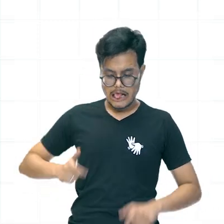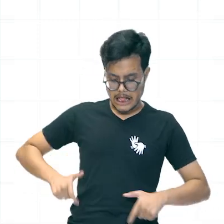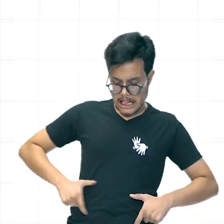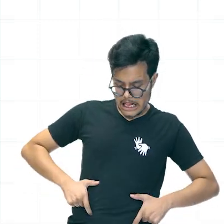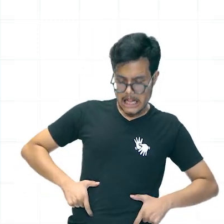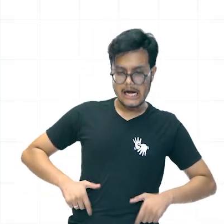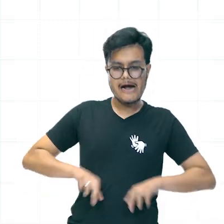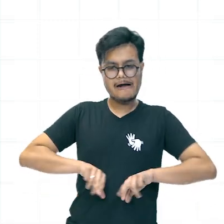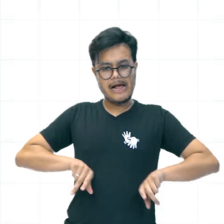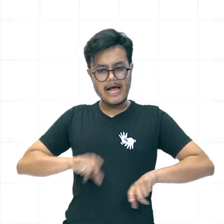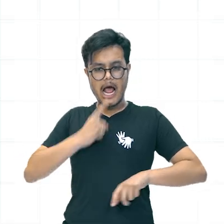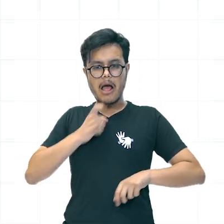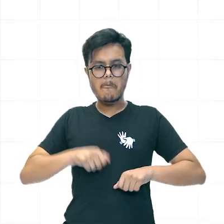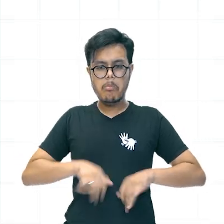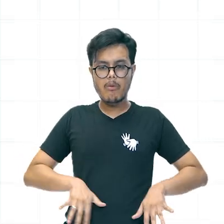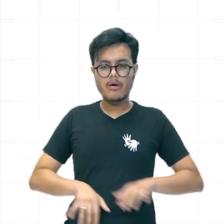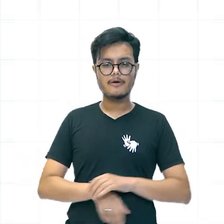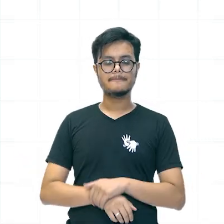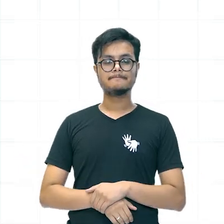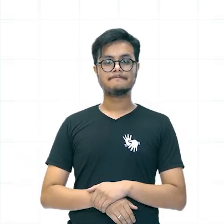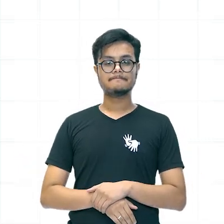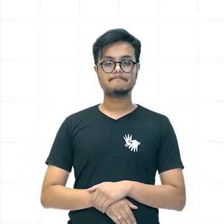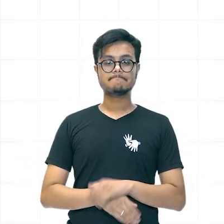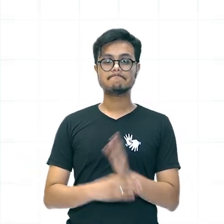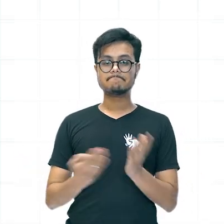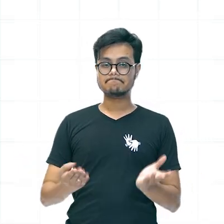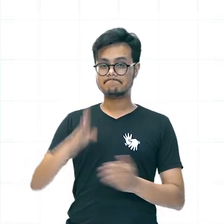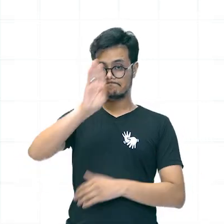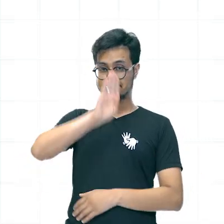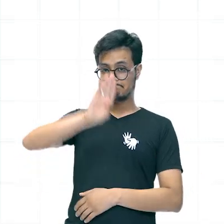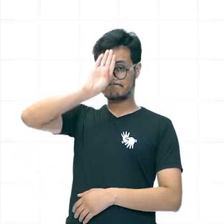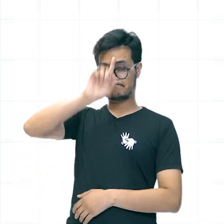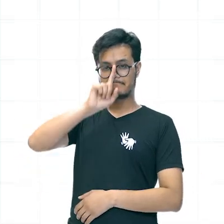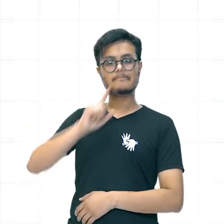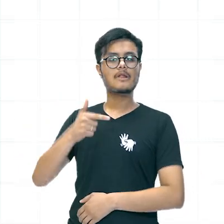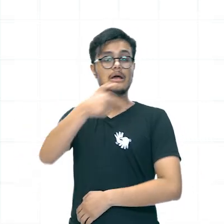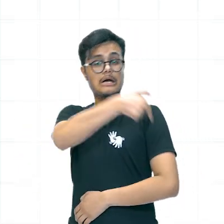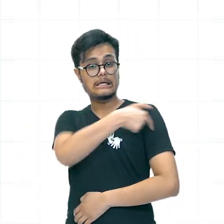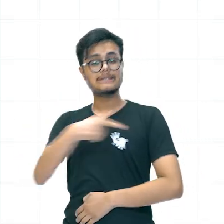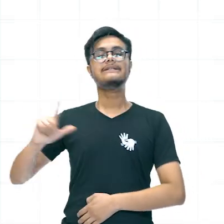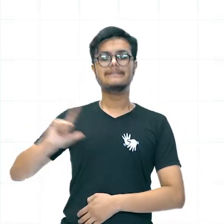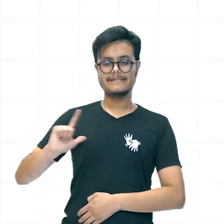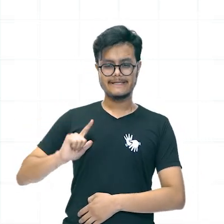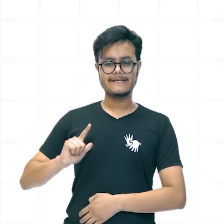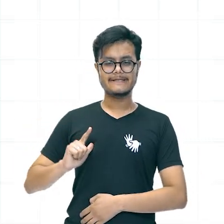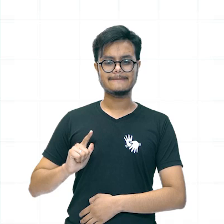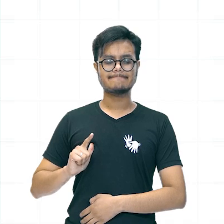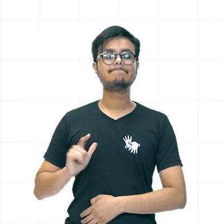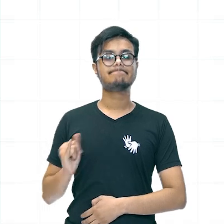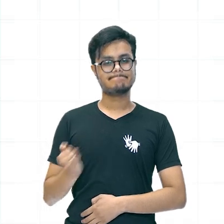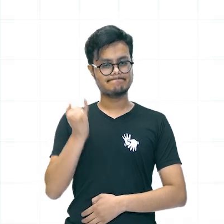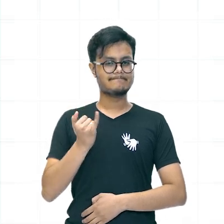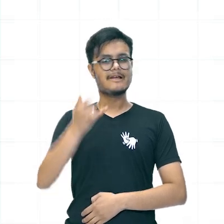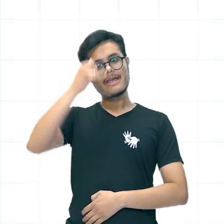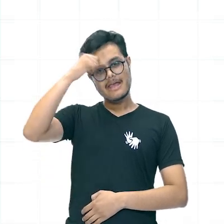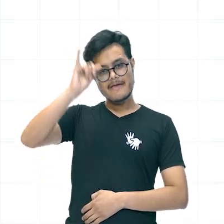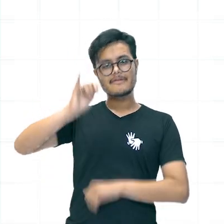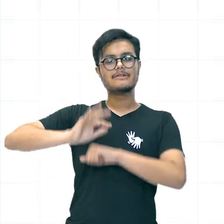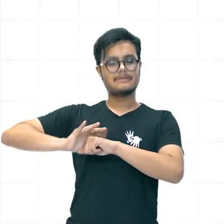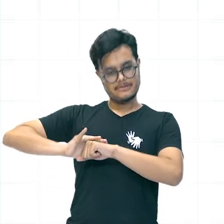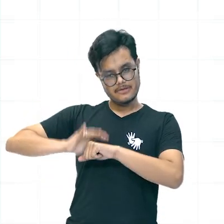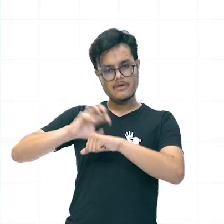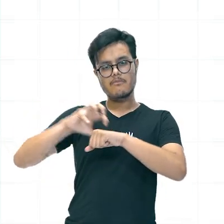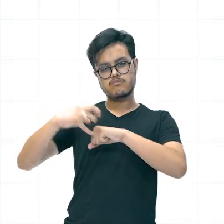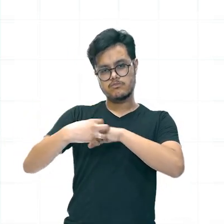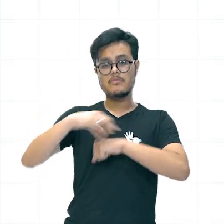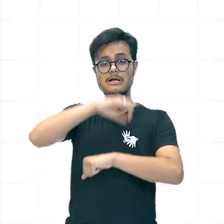e hemorragias. Bom, no caso aí a febre amarela e a dengue já possuem uma vacina, que vai ser aí uma forma de